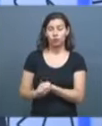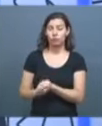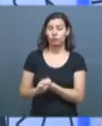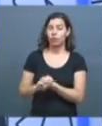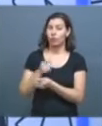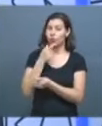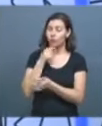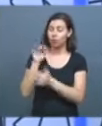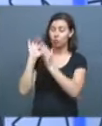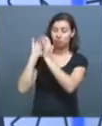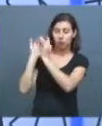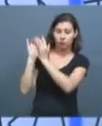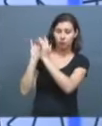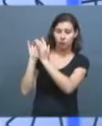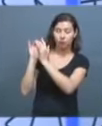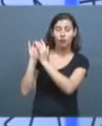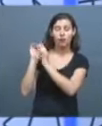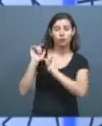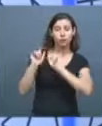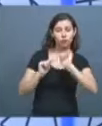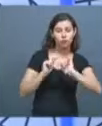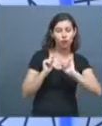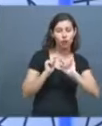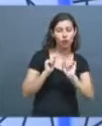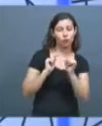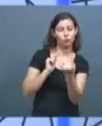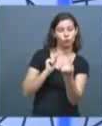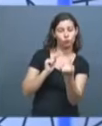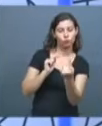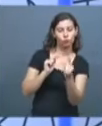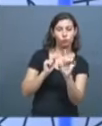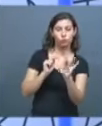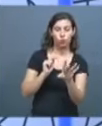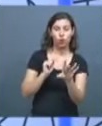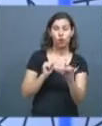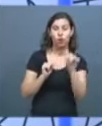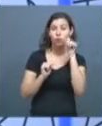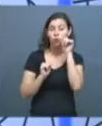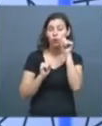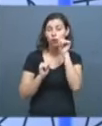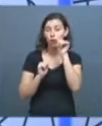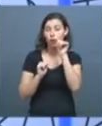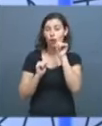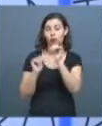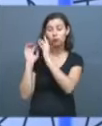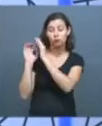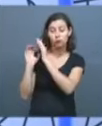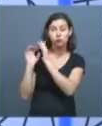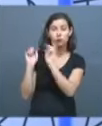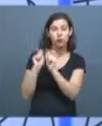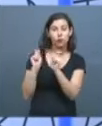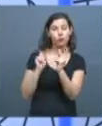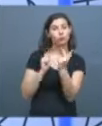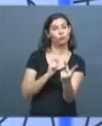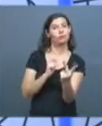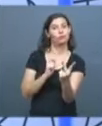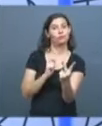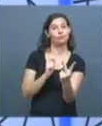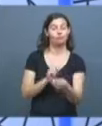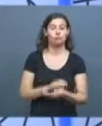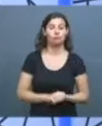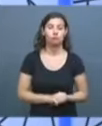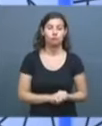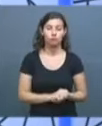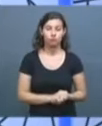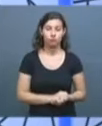mesmo tempo. E a mulher já consegue. Então... Está comprovado isso? Isso é seguramente comprovado. Na verdade, naquelas fases que a